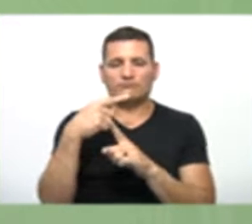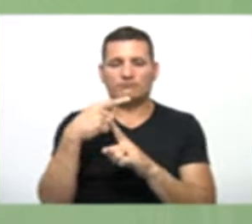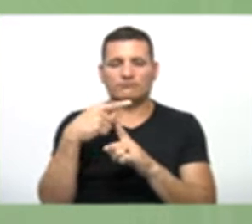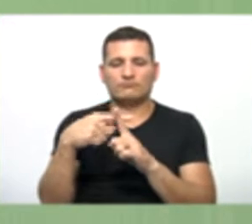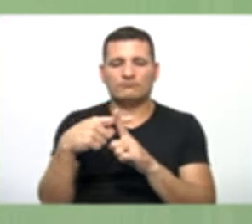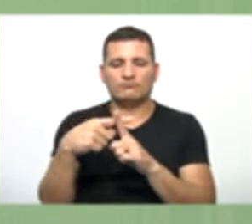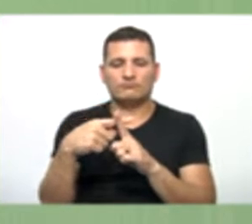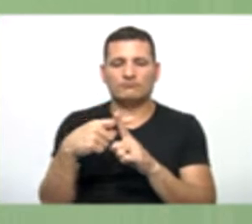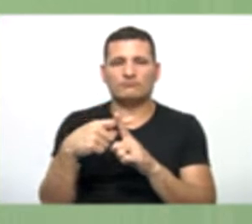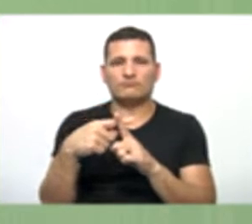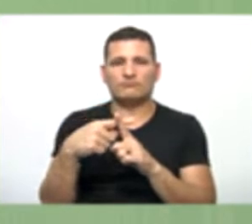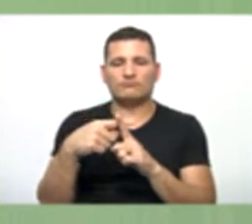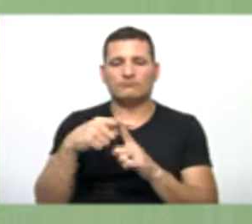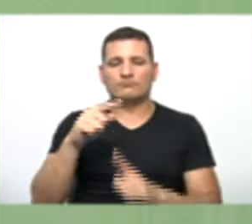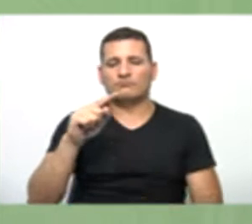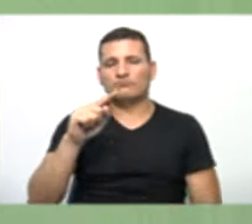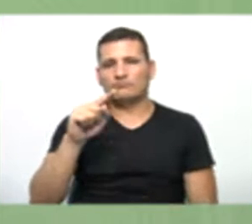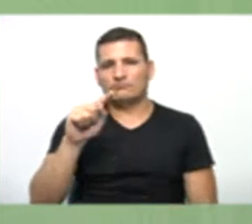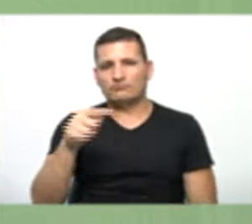1,12.